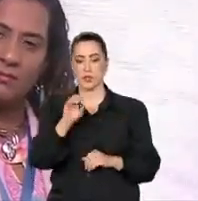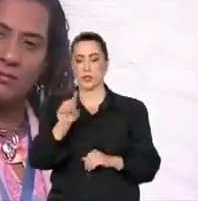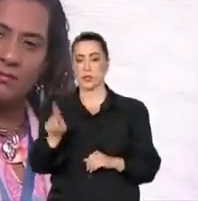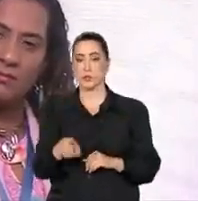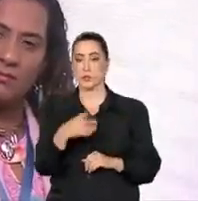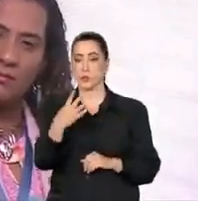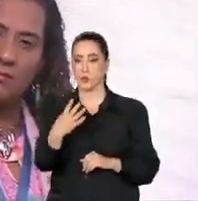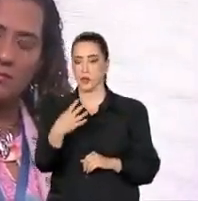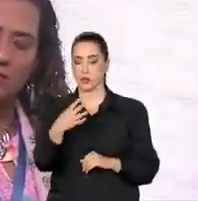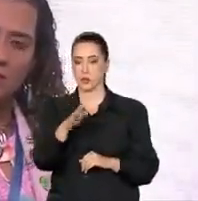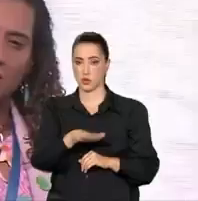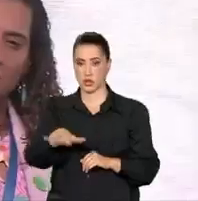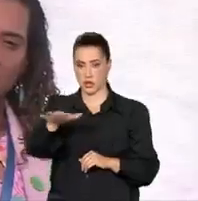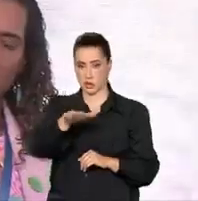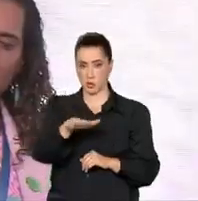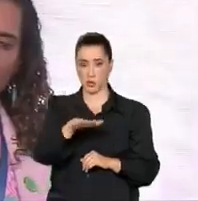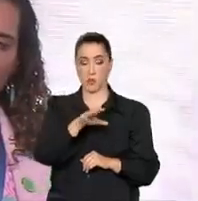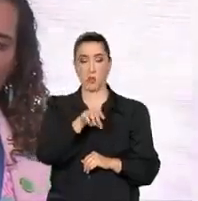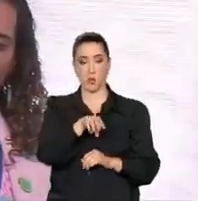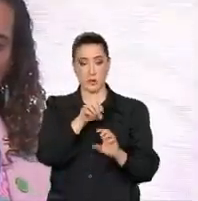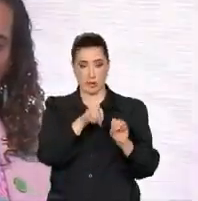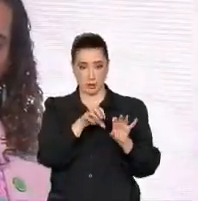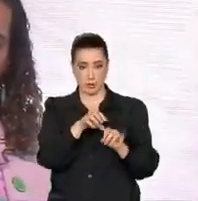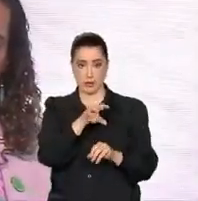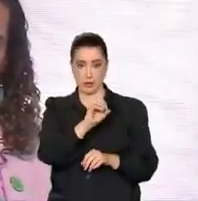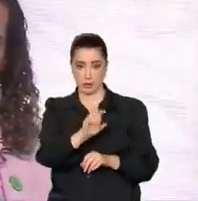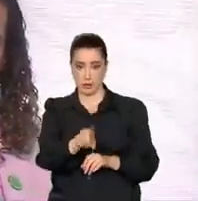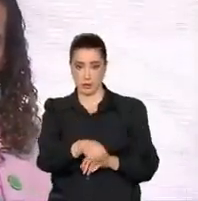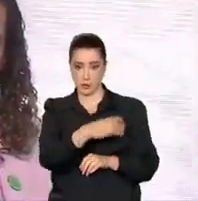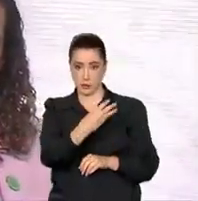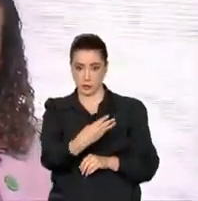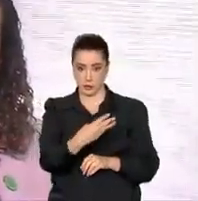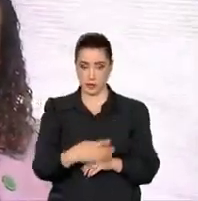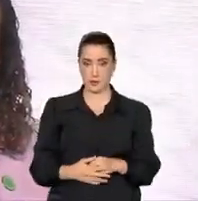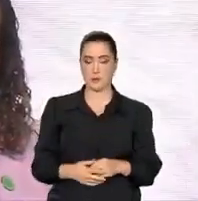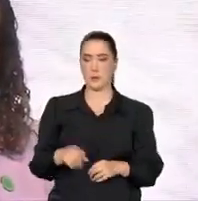0,4. E ali, aquela família,